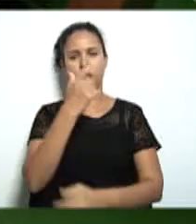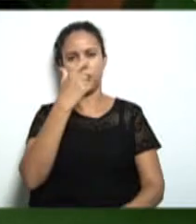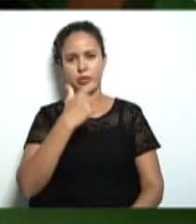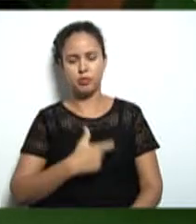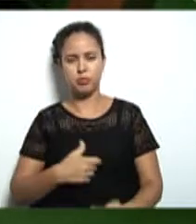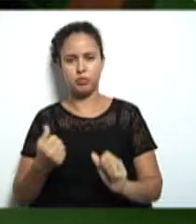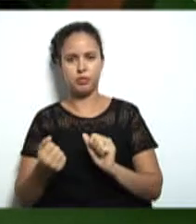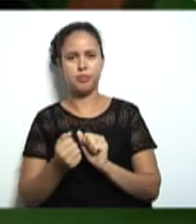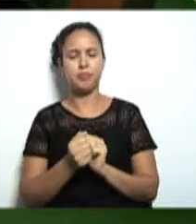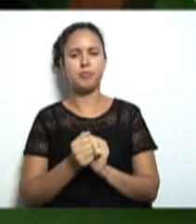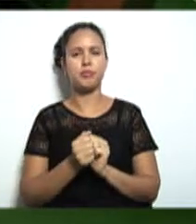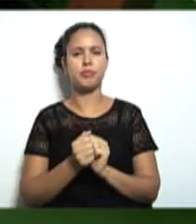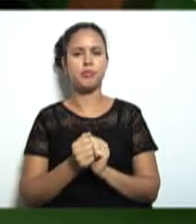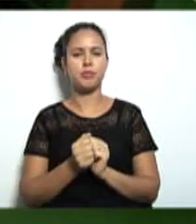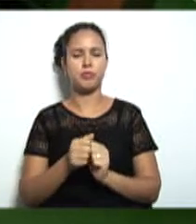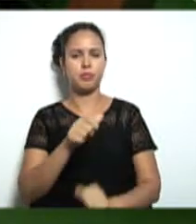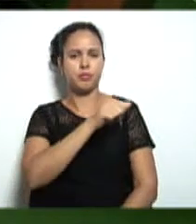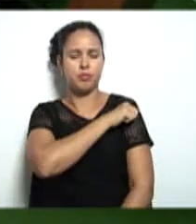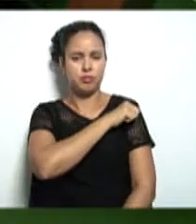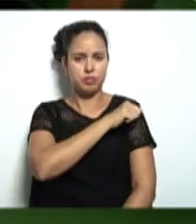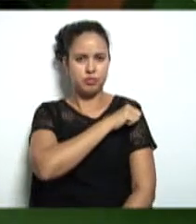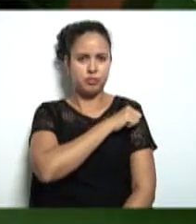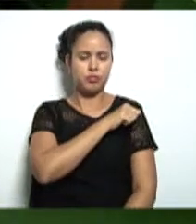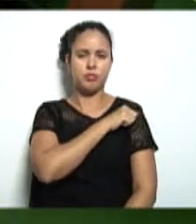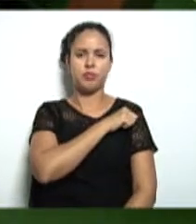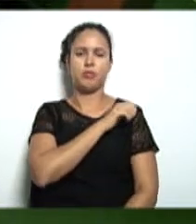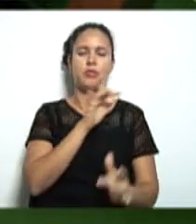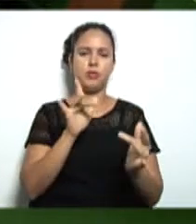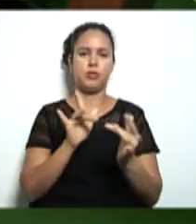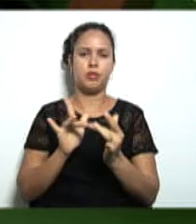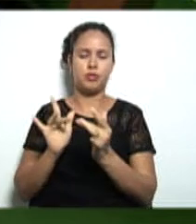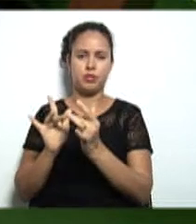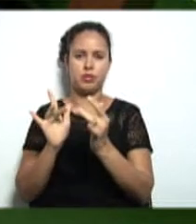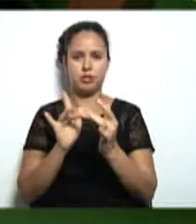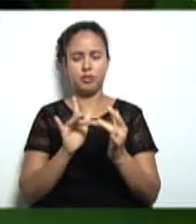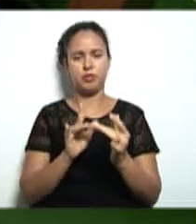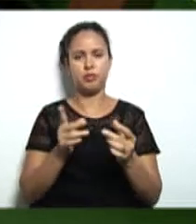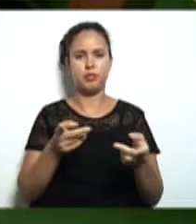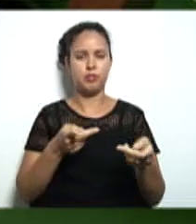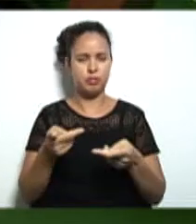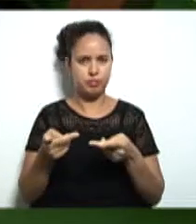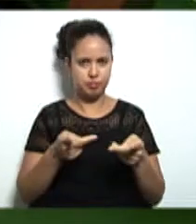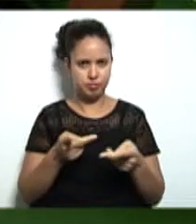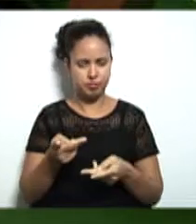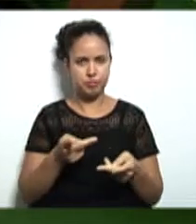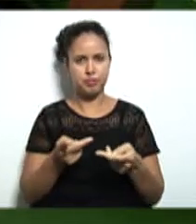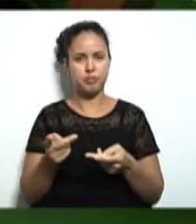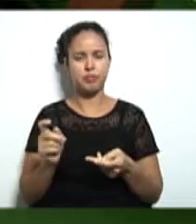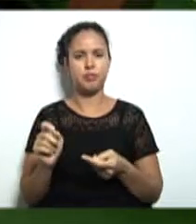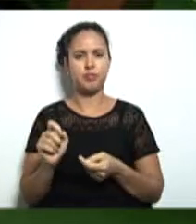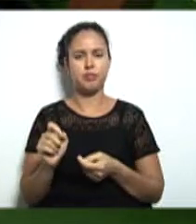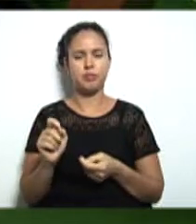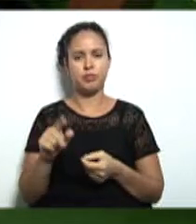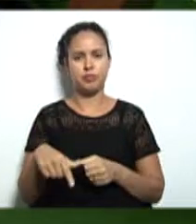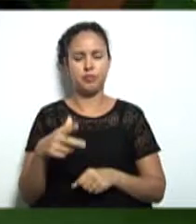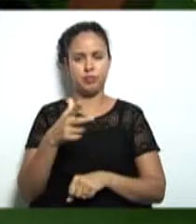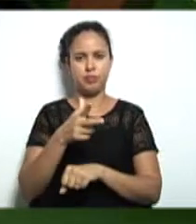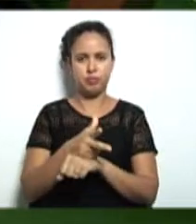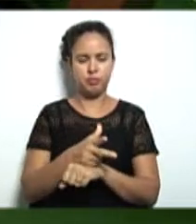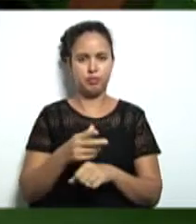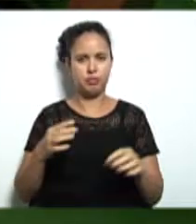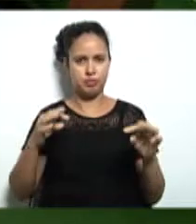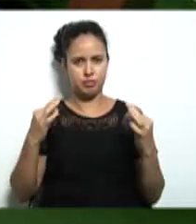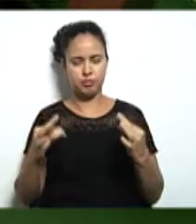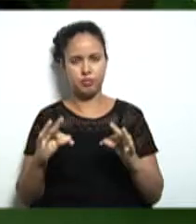sempre junto com todos os estudantes que nos acompanham nesse projeto, né? Que é mediado por